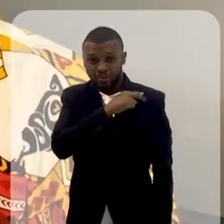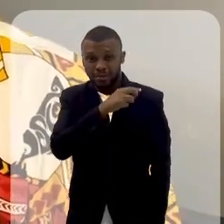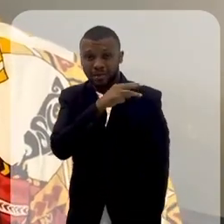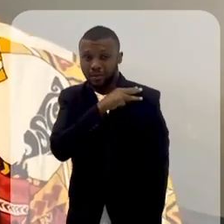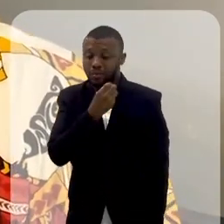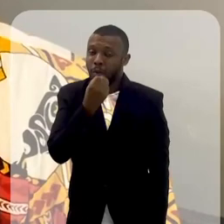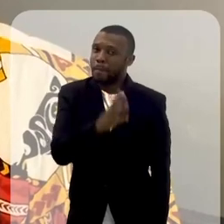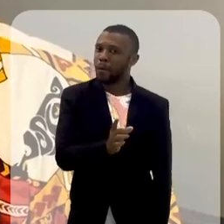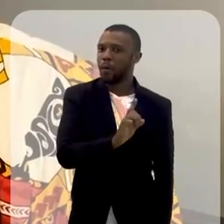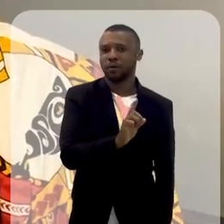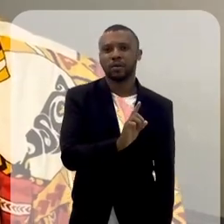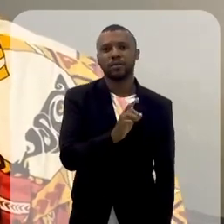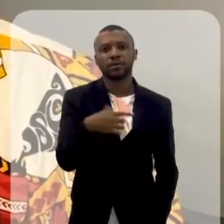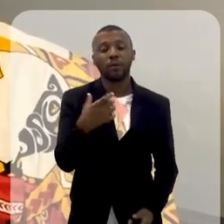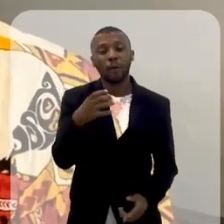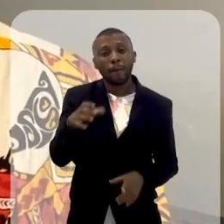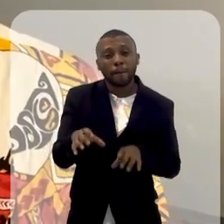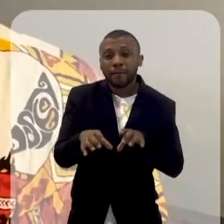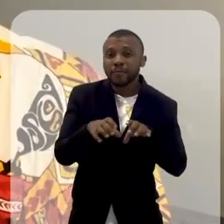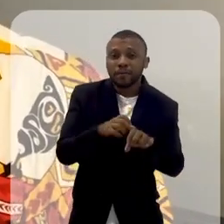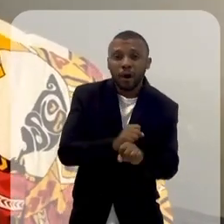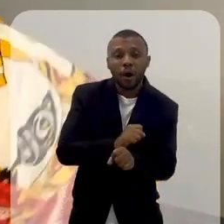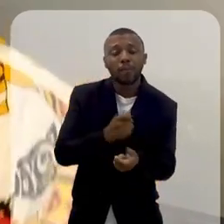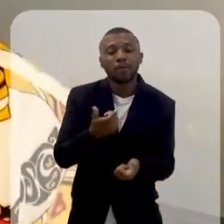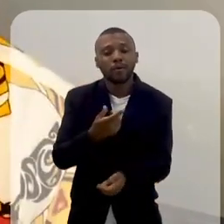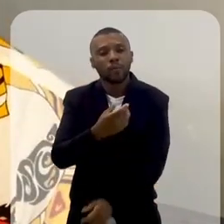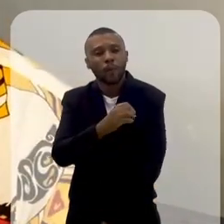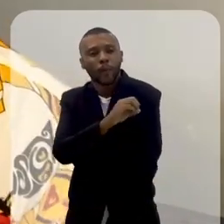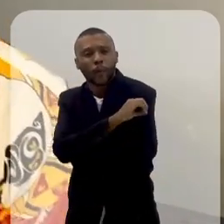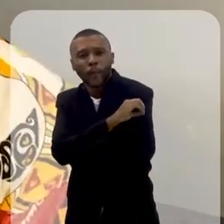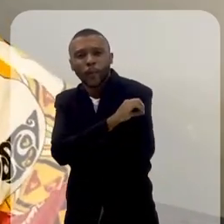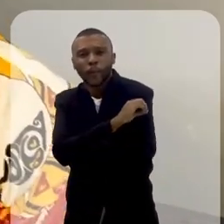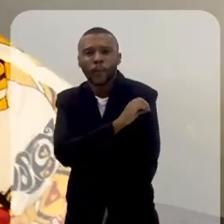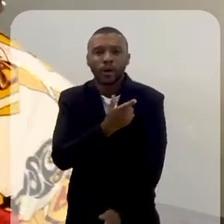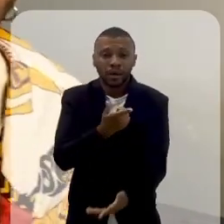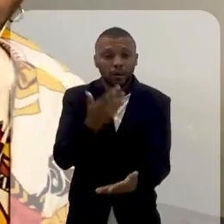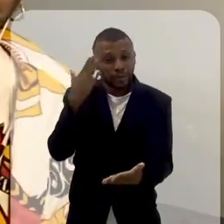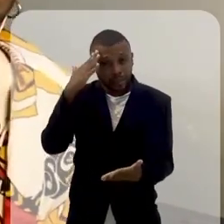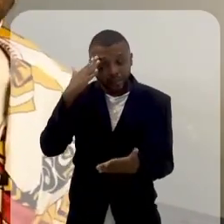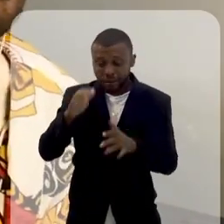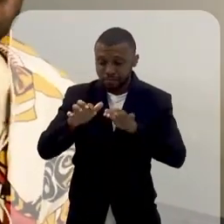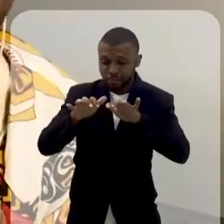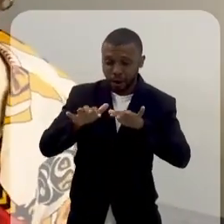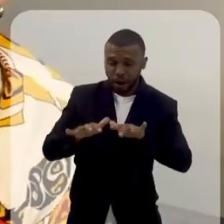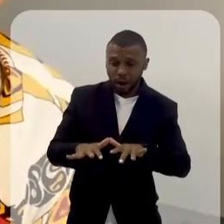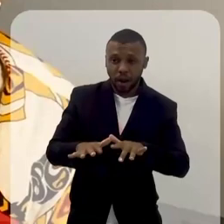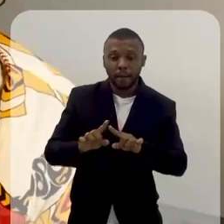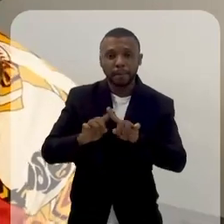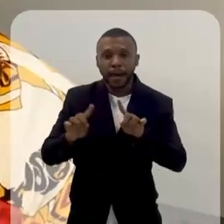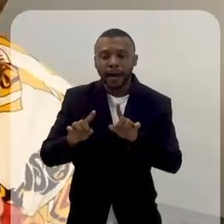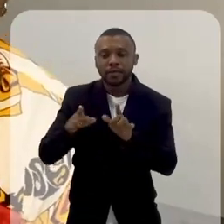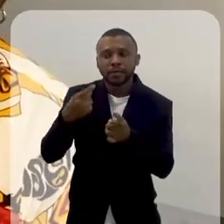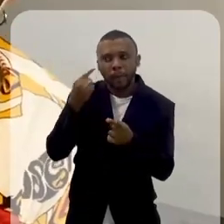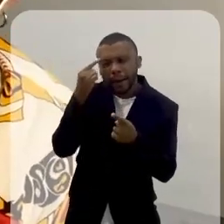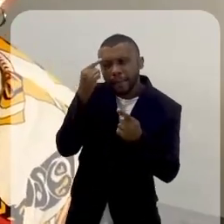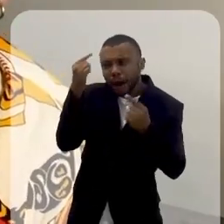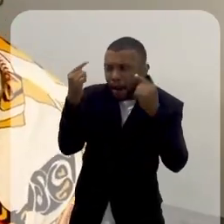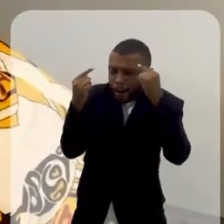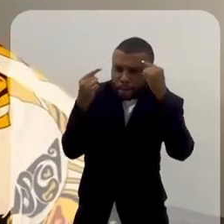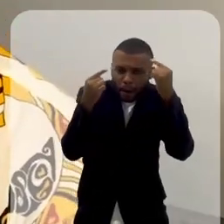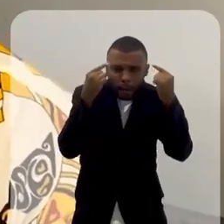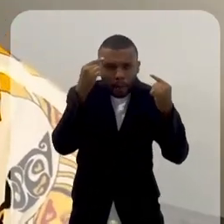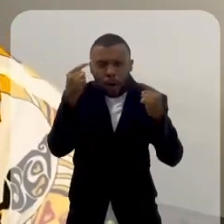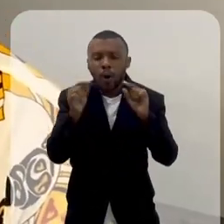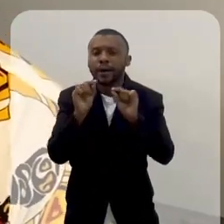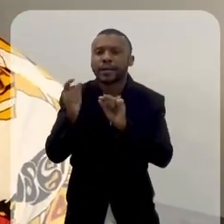médio. Então eu me formo analfabeto funcional, assim. Eu sabia escrever, mas não sabia articular